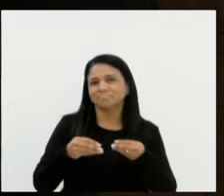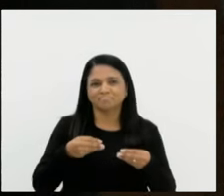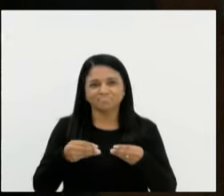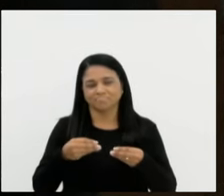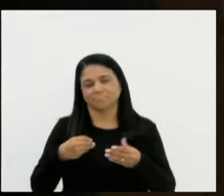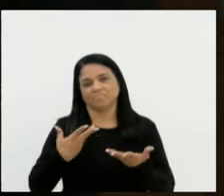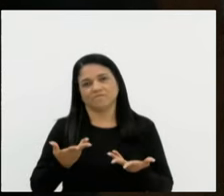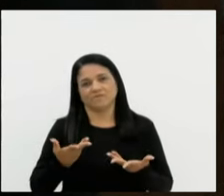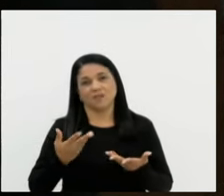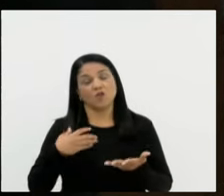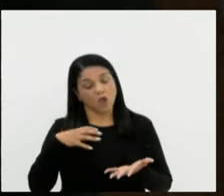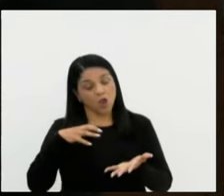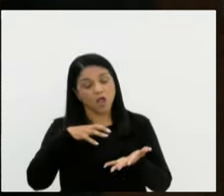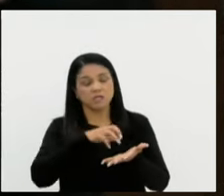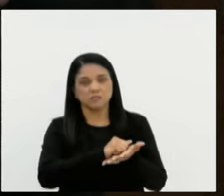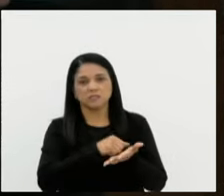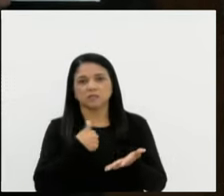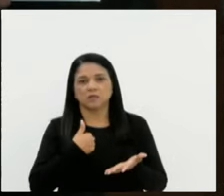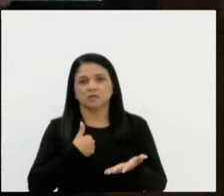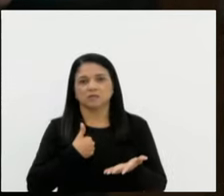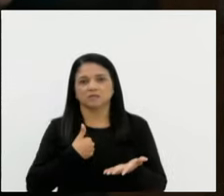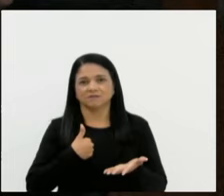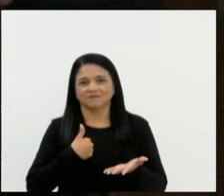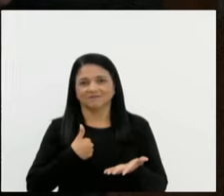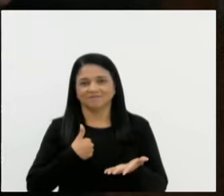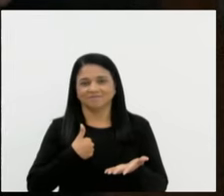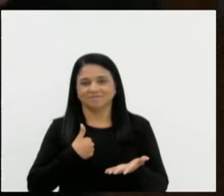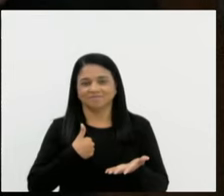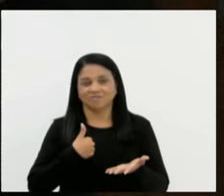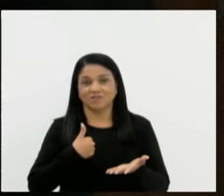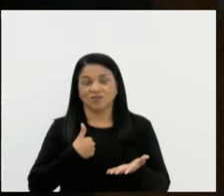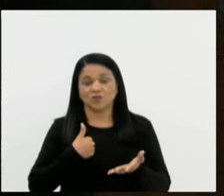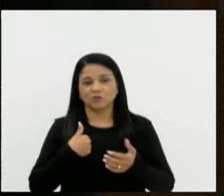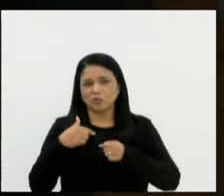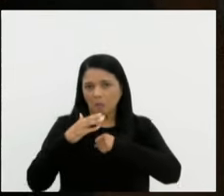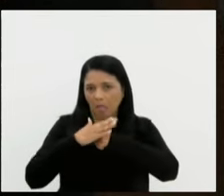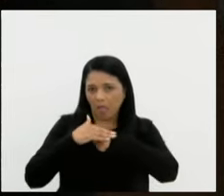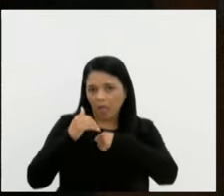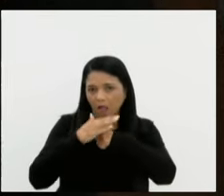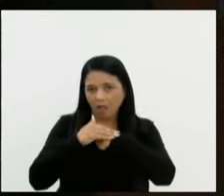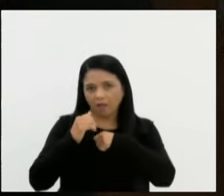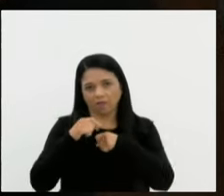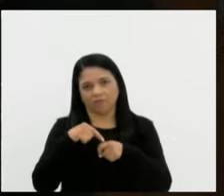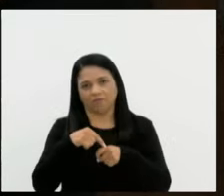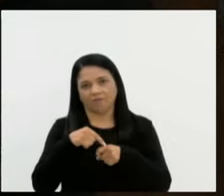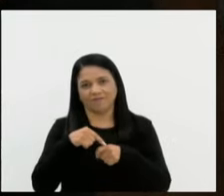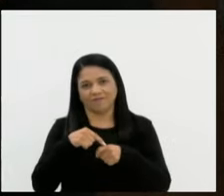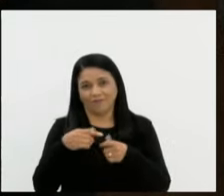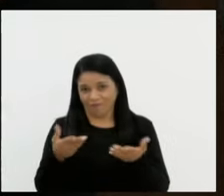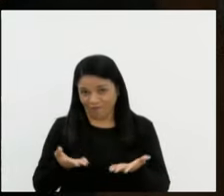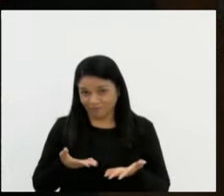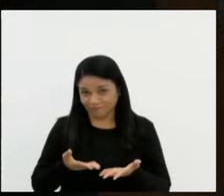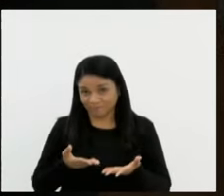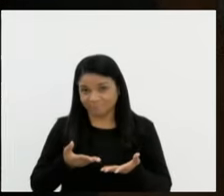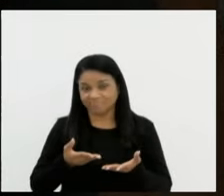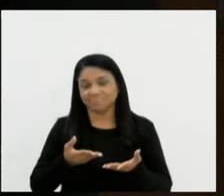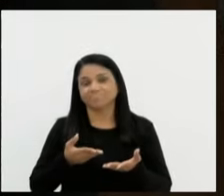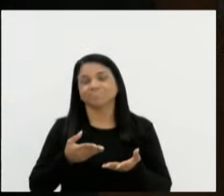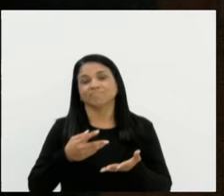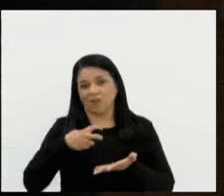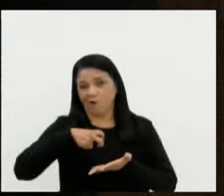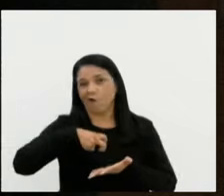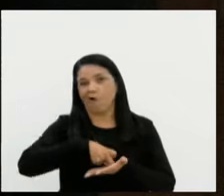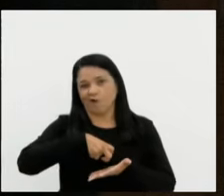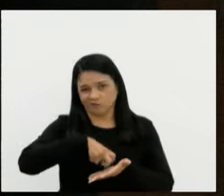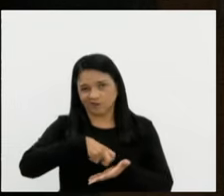registrado, porque aqueles que bajulam são hoje aqueles que estão tentando condená-lo, e eu deputado não vou fazer Chico,